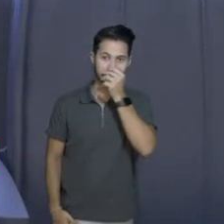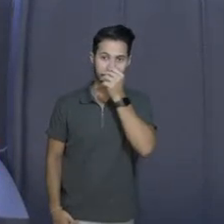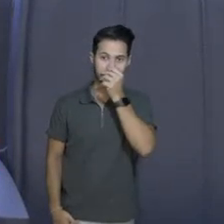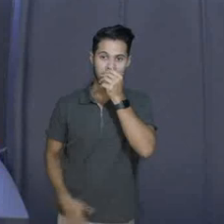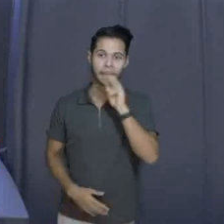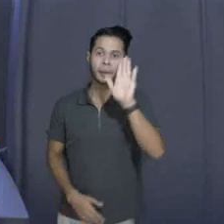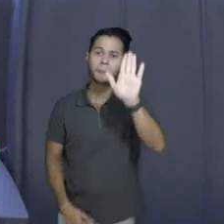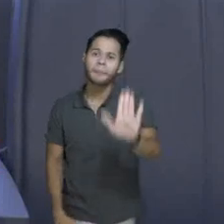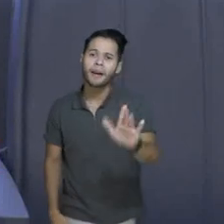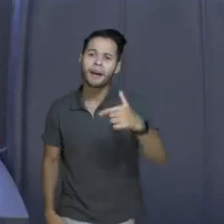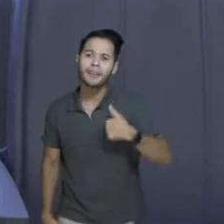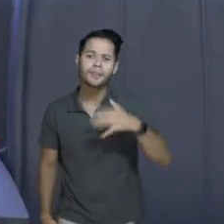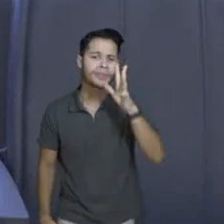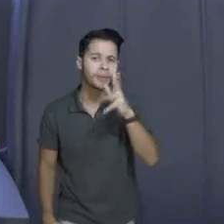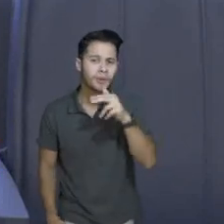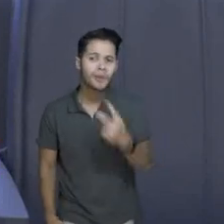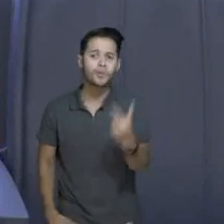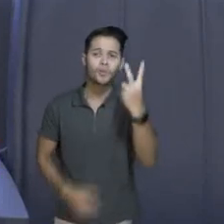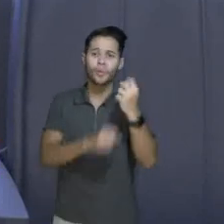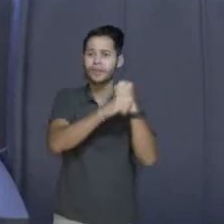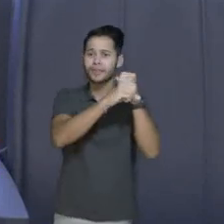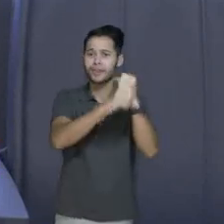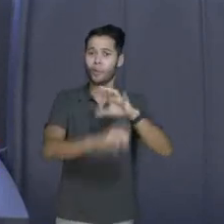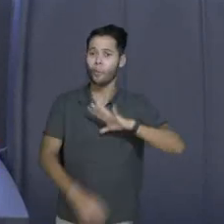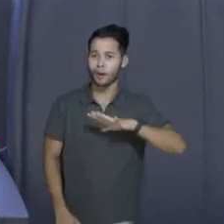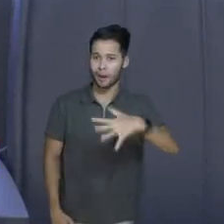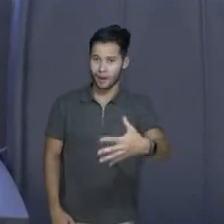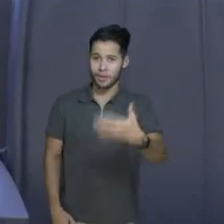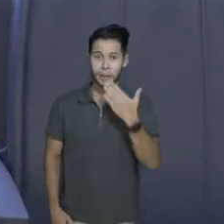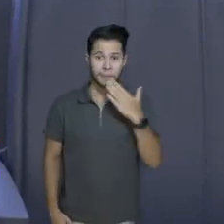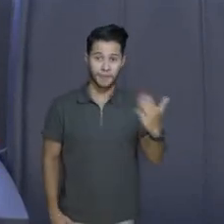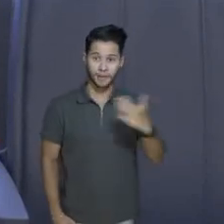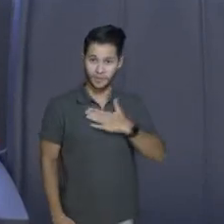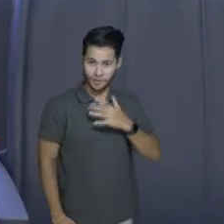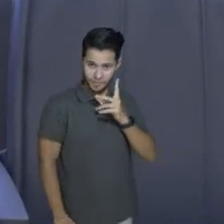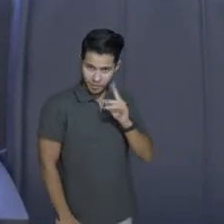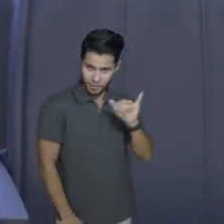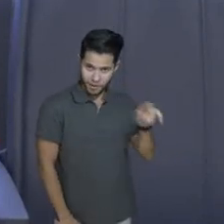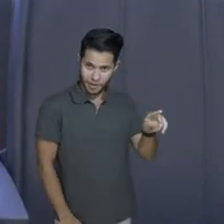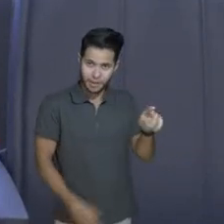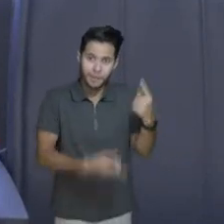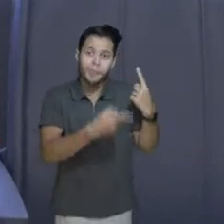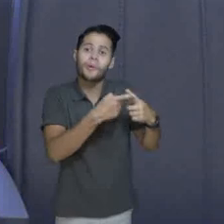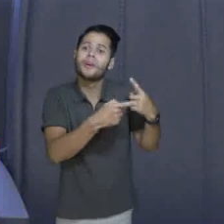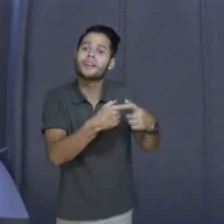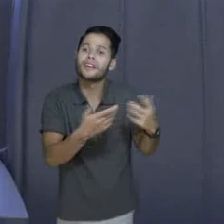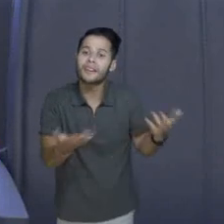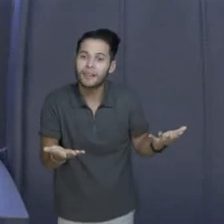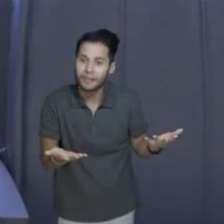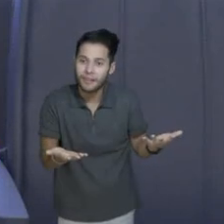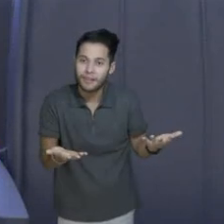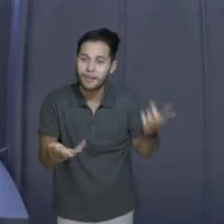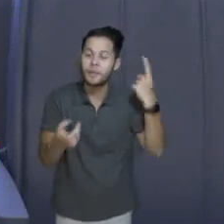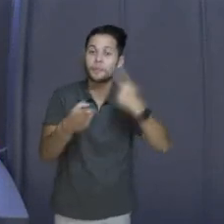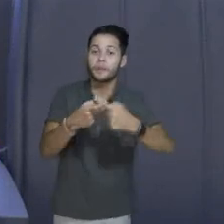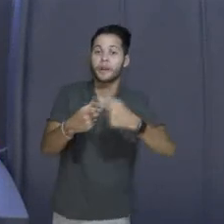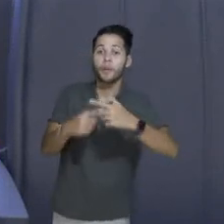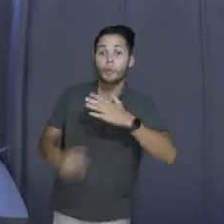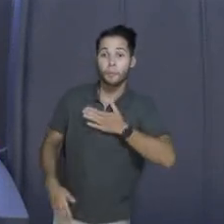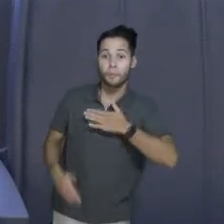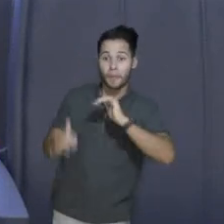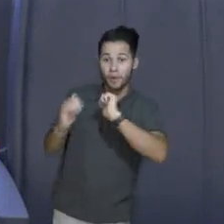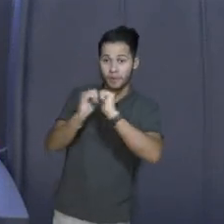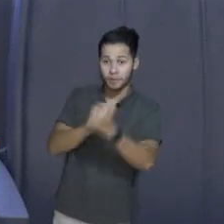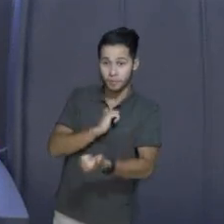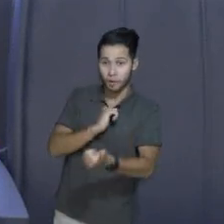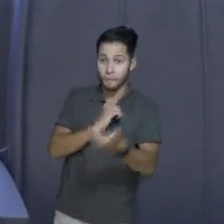do anos para ter coragem para pedir pro meu pai Por quê Por quê Porque o meu esporte era